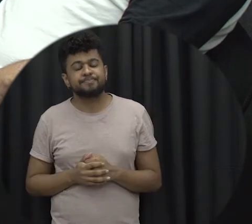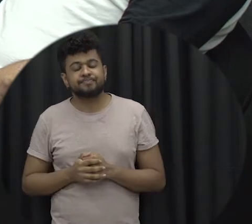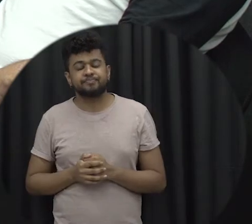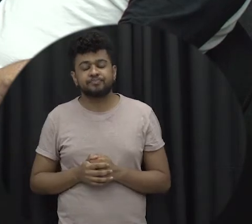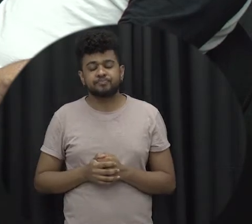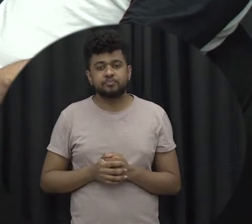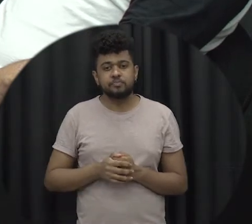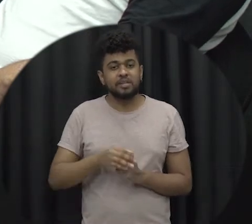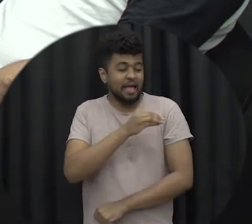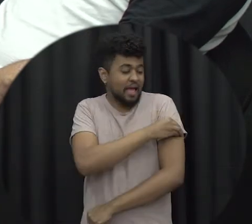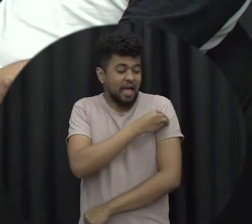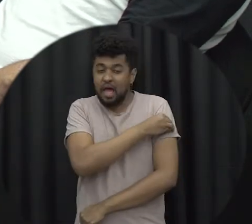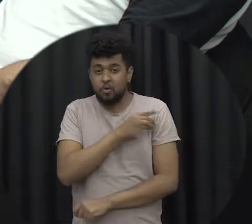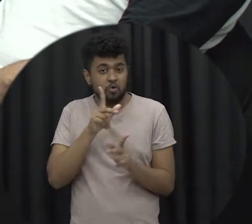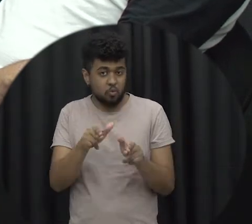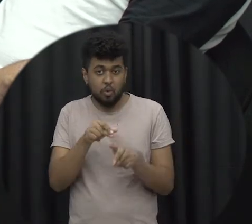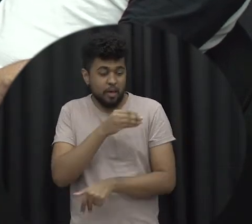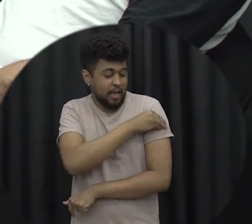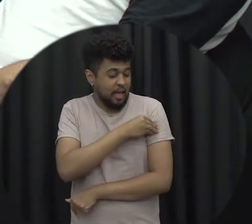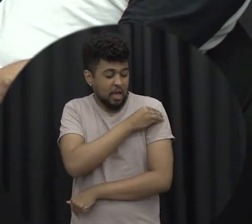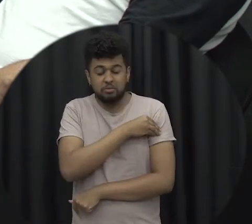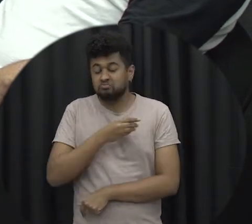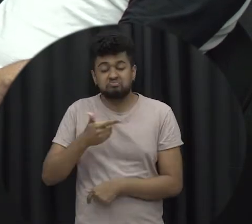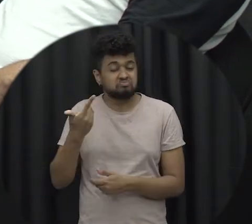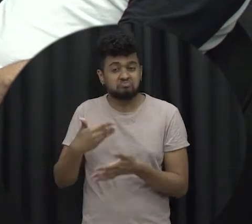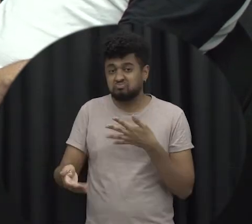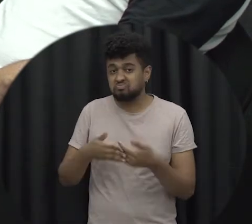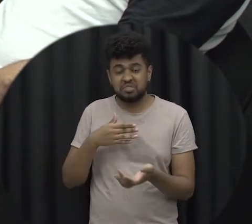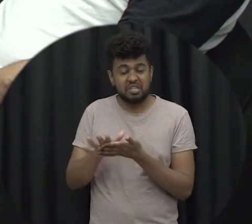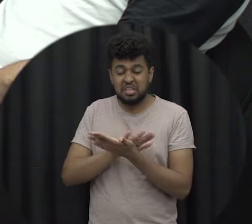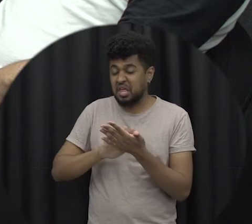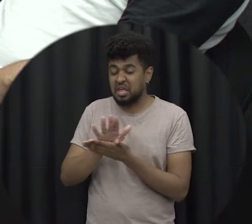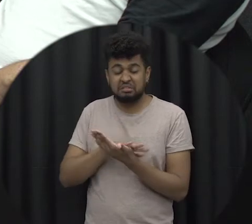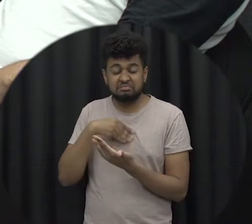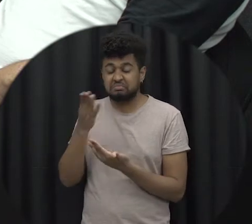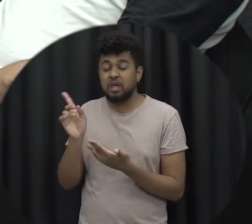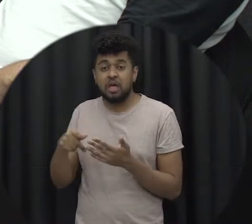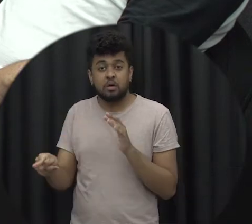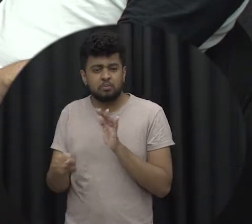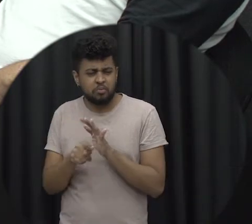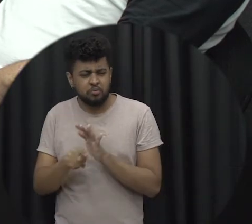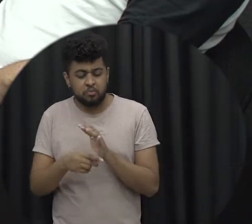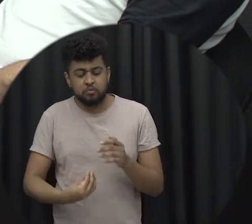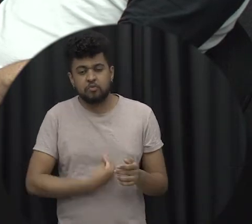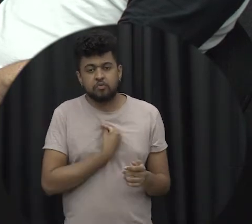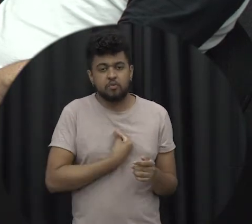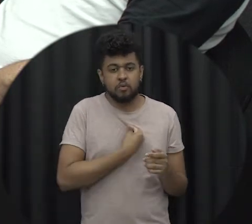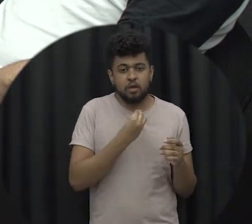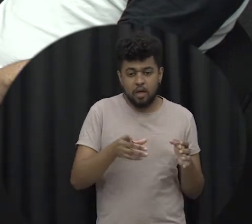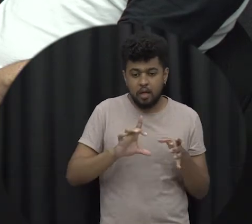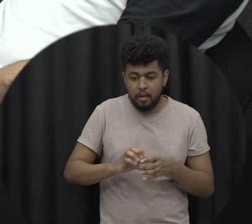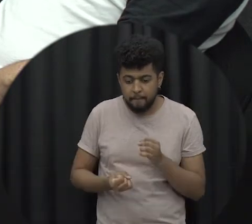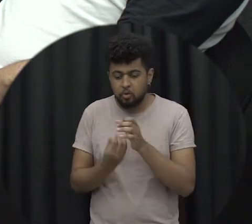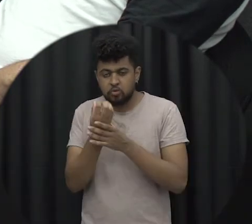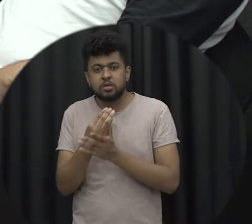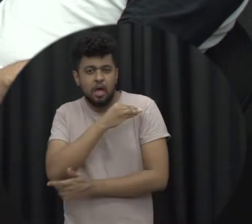álcool é isso, né? O álcool não serve pra nada pra levedura. É uma maneira dela sobreviver é produzir o álcool. Mas